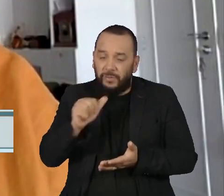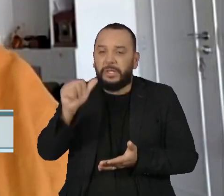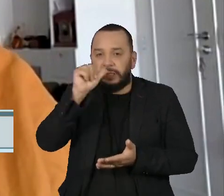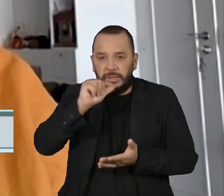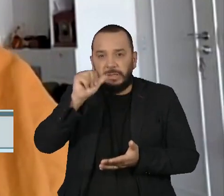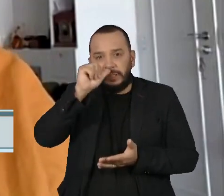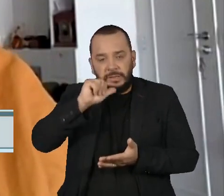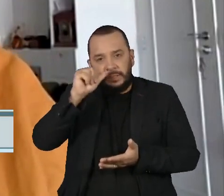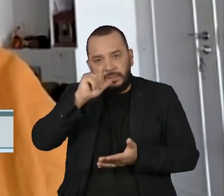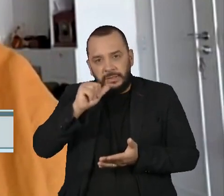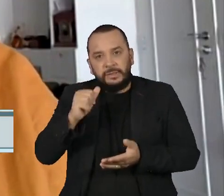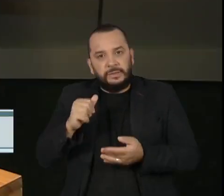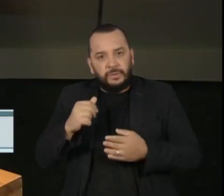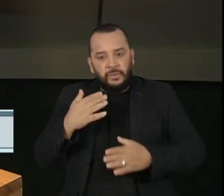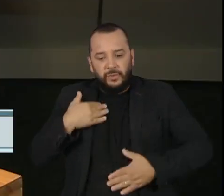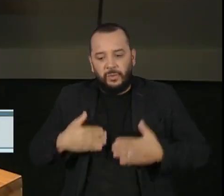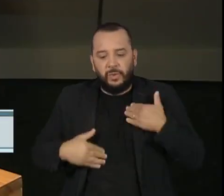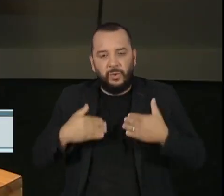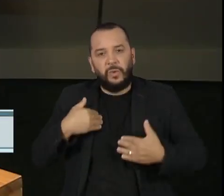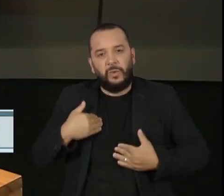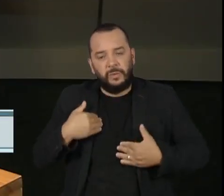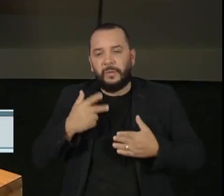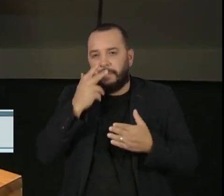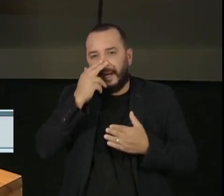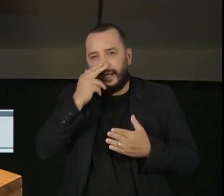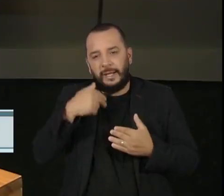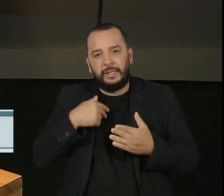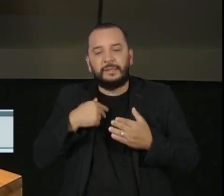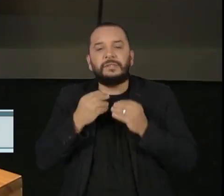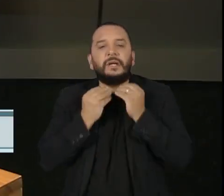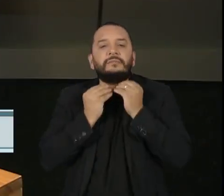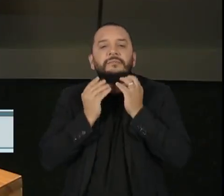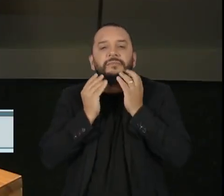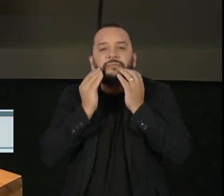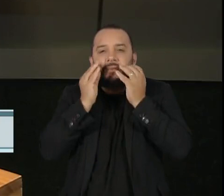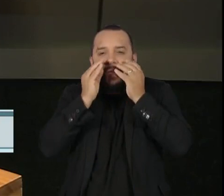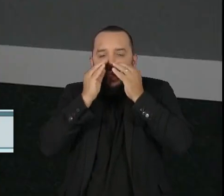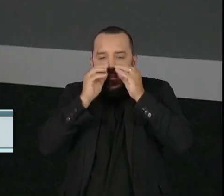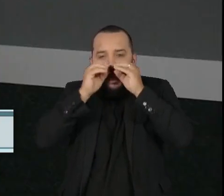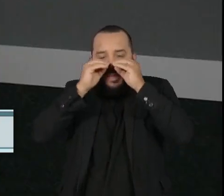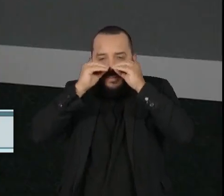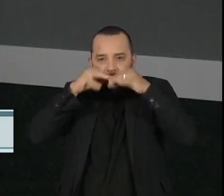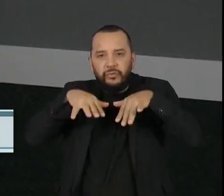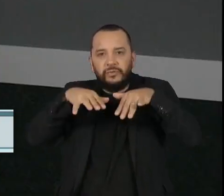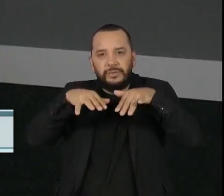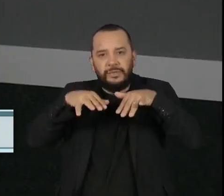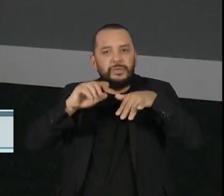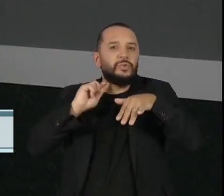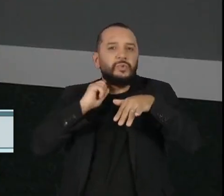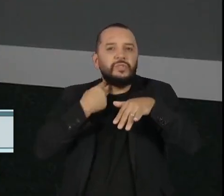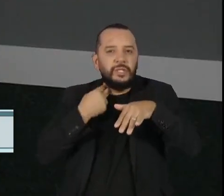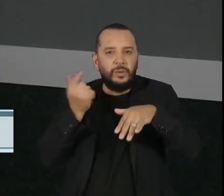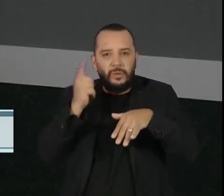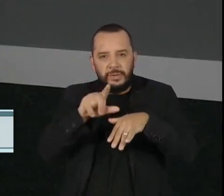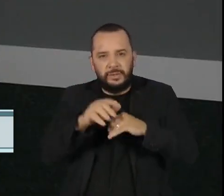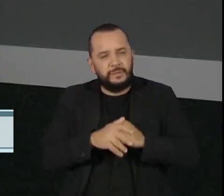de defesa do corpo da gente e vai fluidificar as secreções, isso é super importante também. A senhora falou em